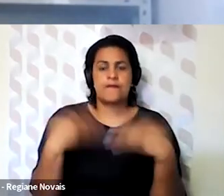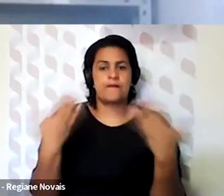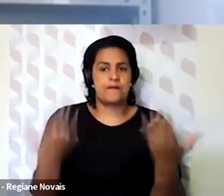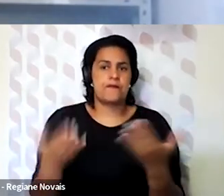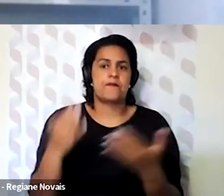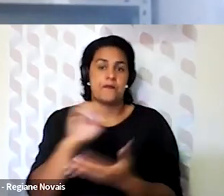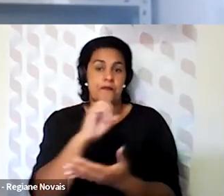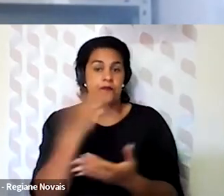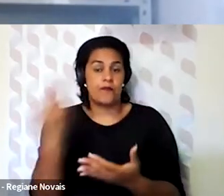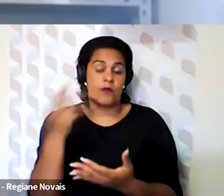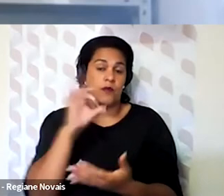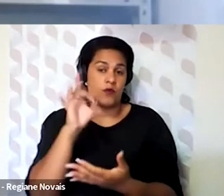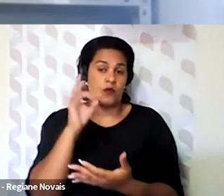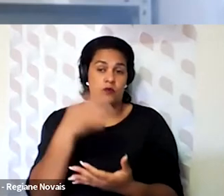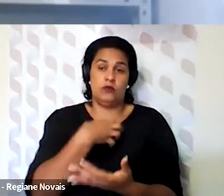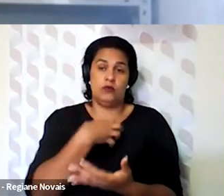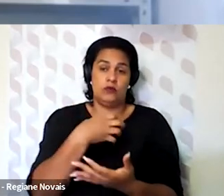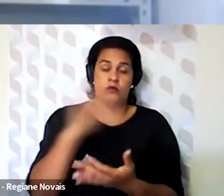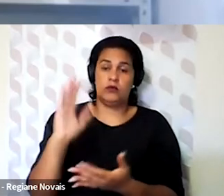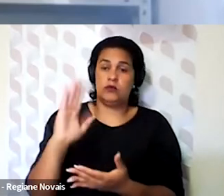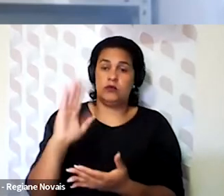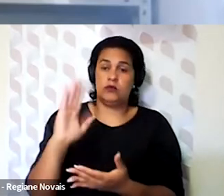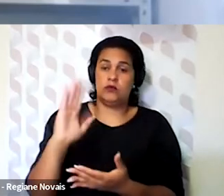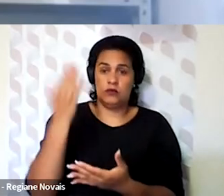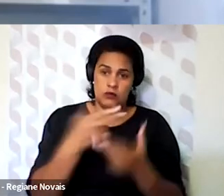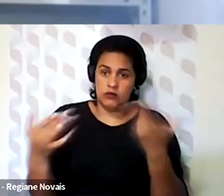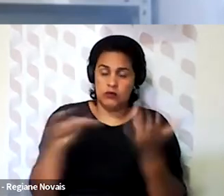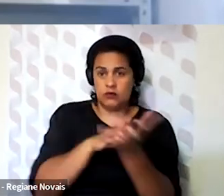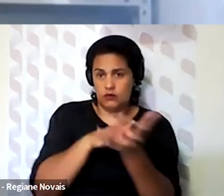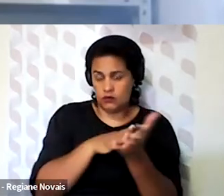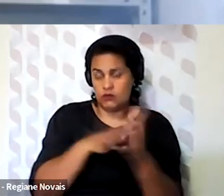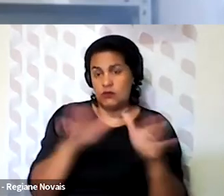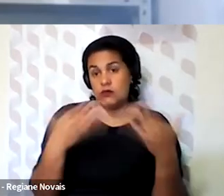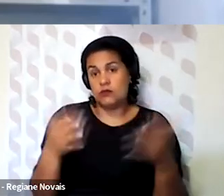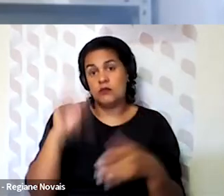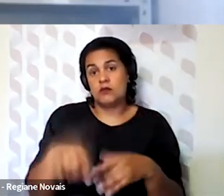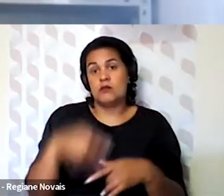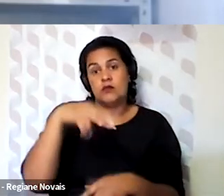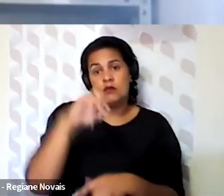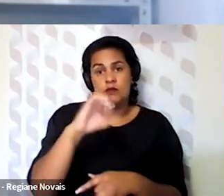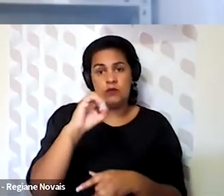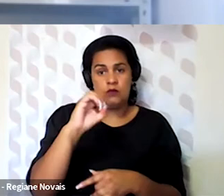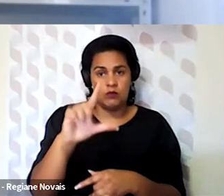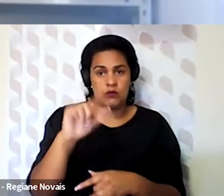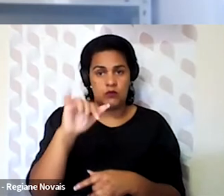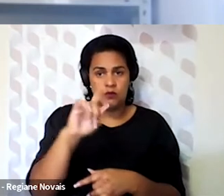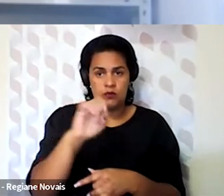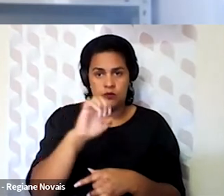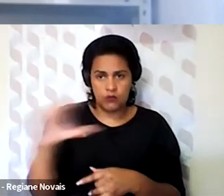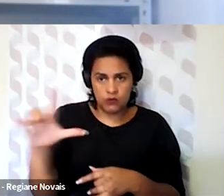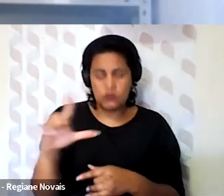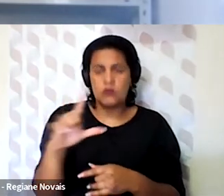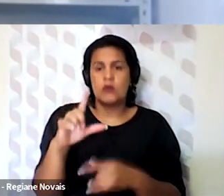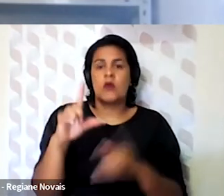A mutação desse capitalismo numa nova forma, que é a forma neoliberal, ao contrário, produz muito